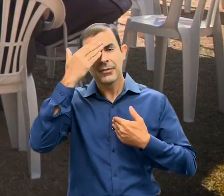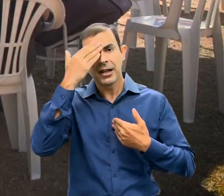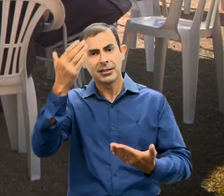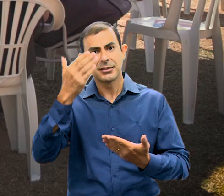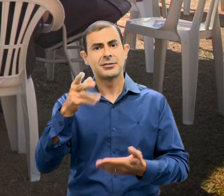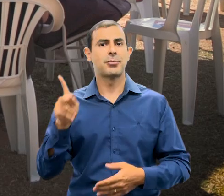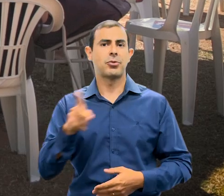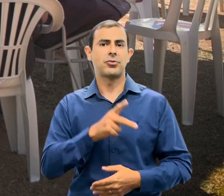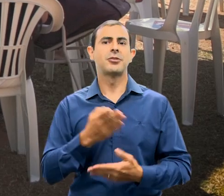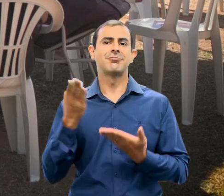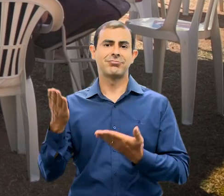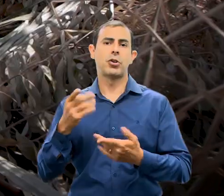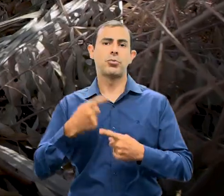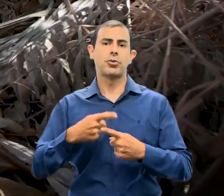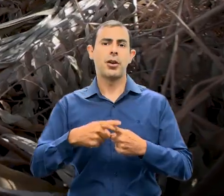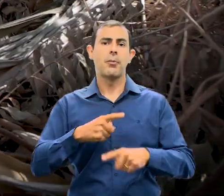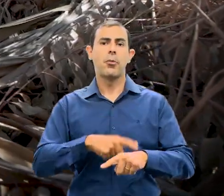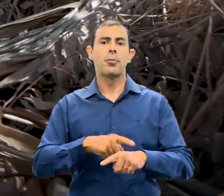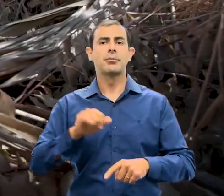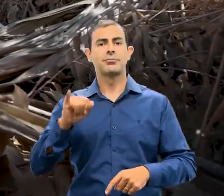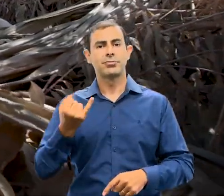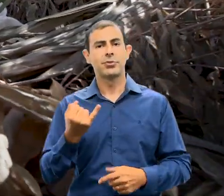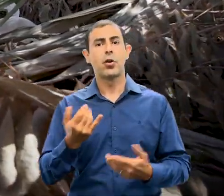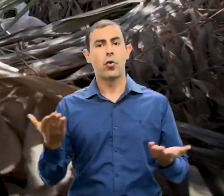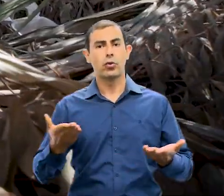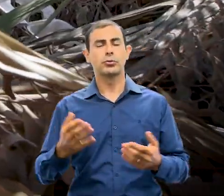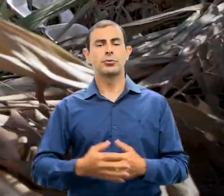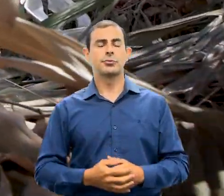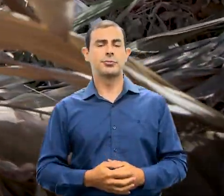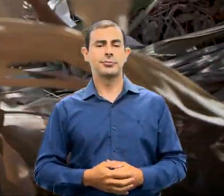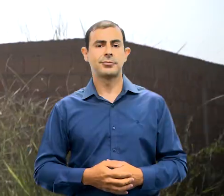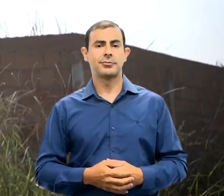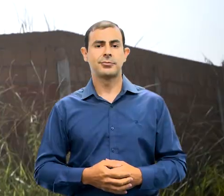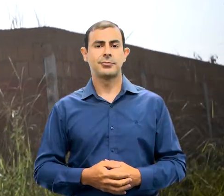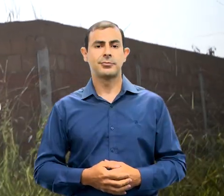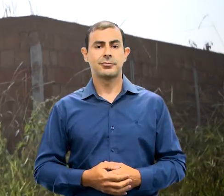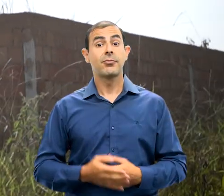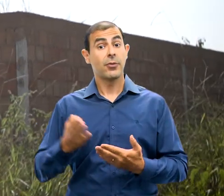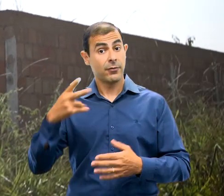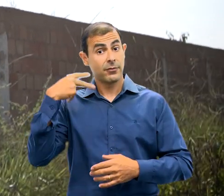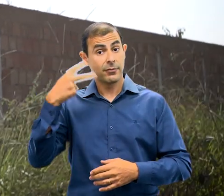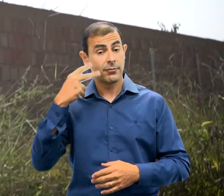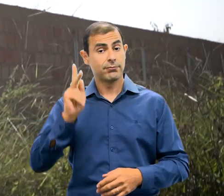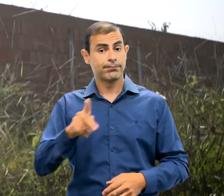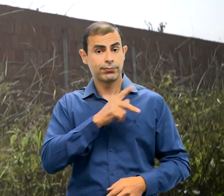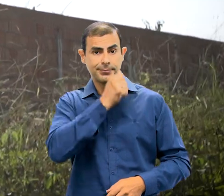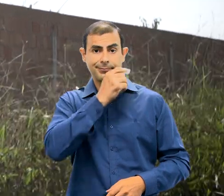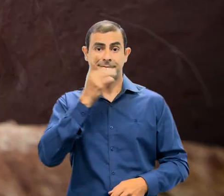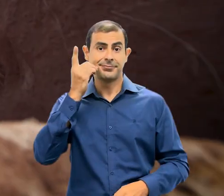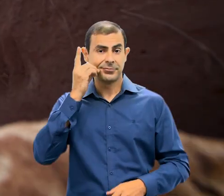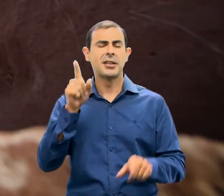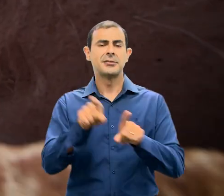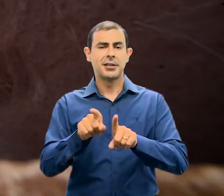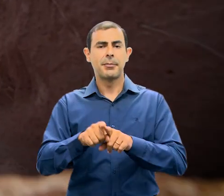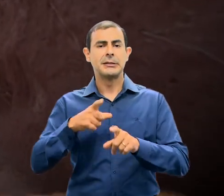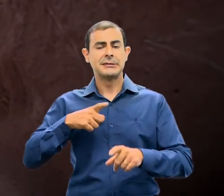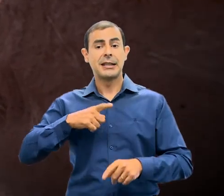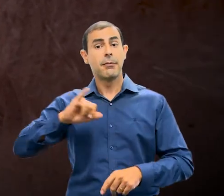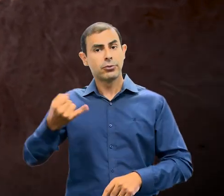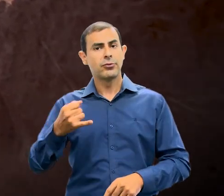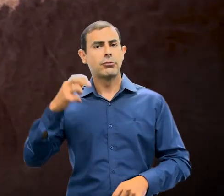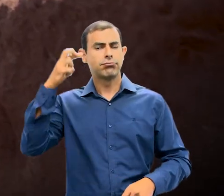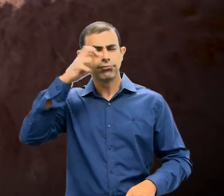aí eu agradeço ao professor, né, por essa oportunidade que está dando a gente hoje. O vereador professor André Luiz também